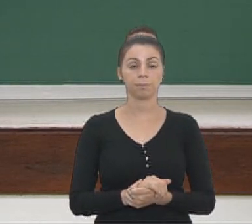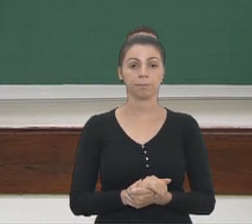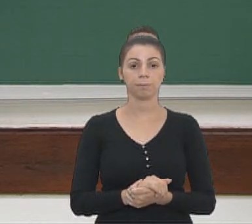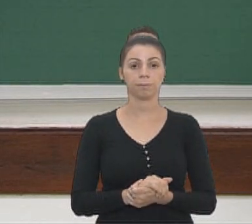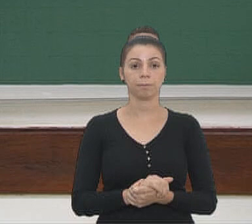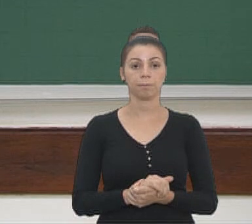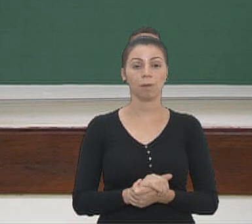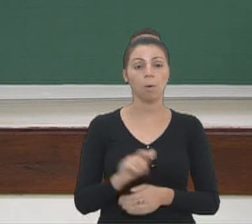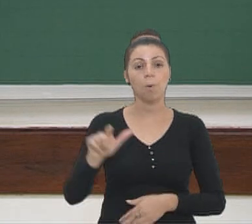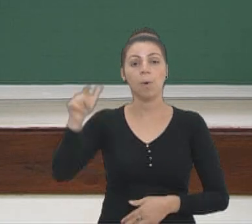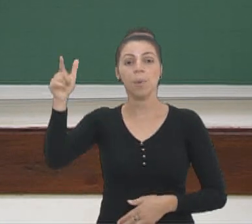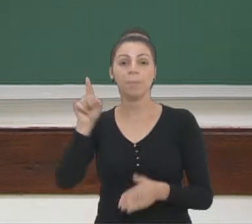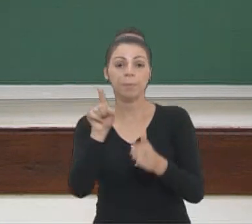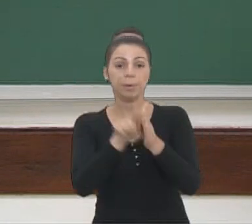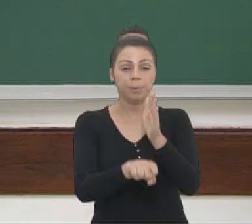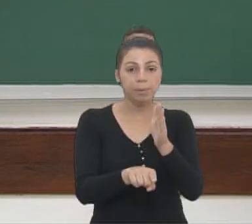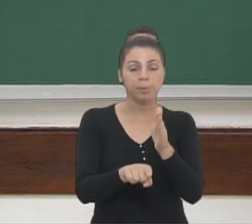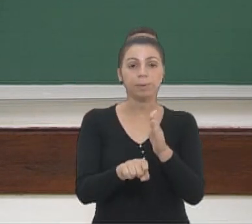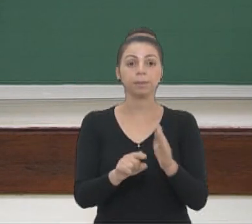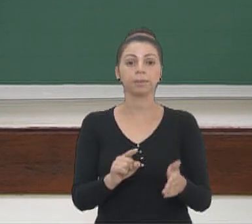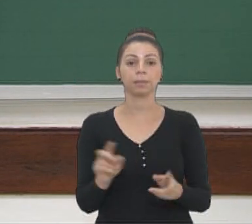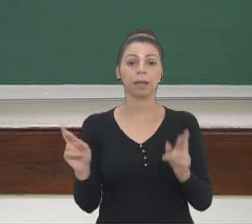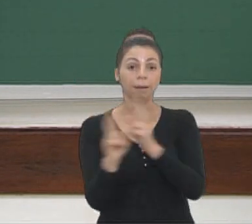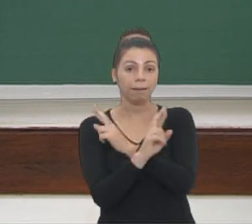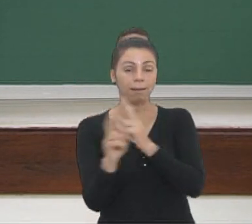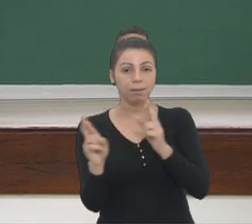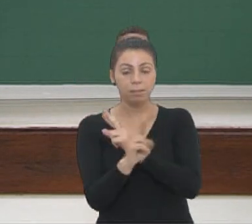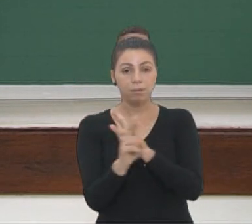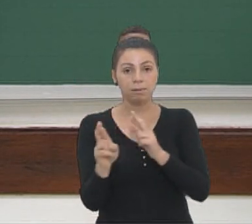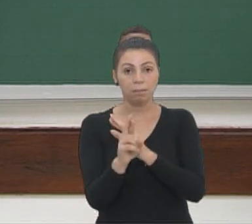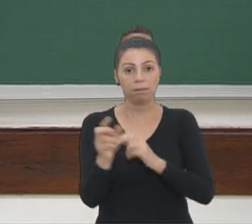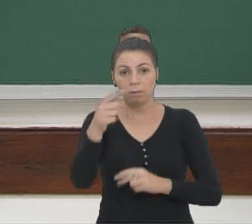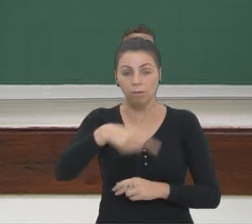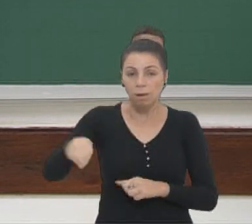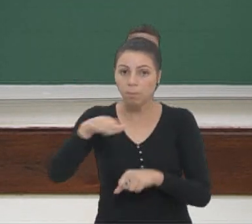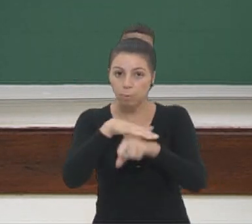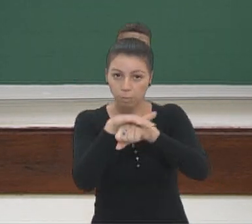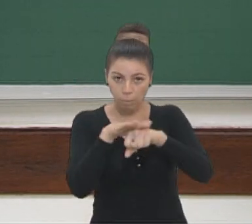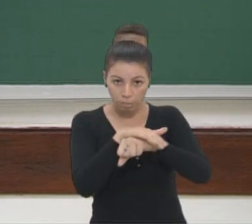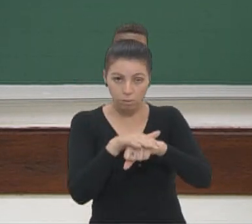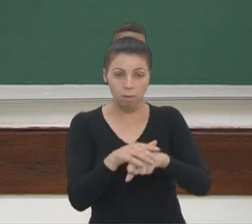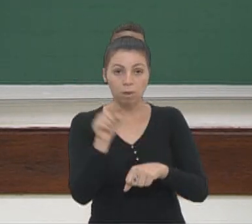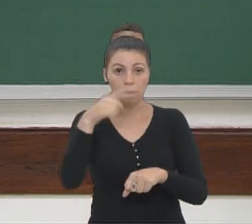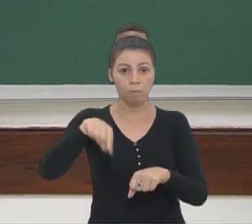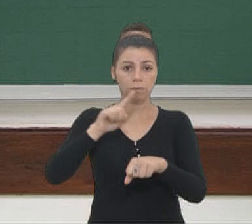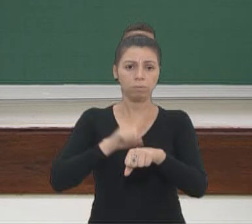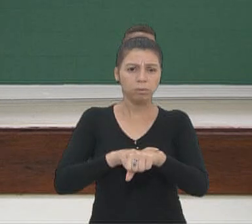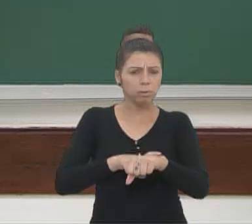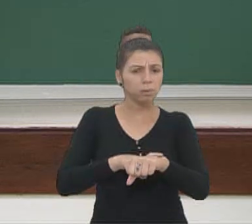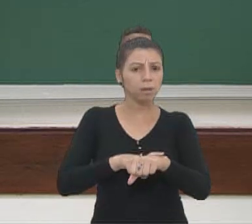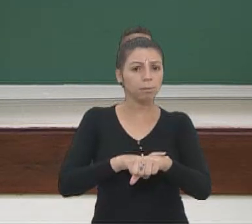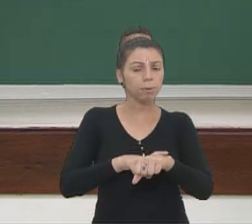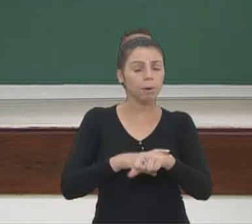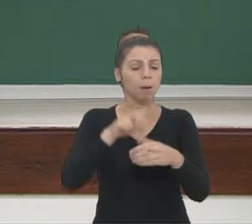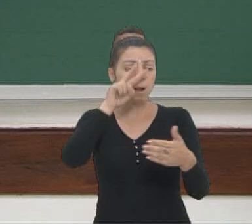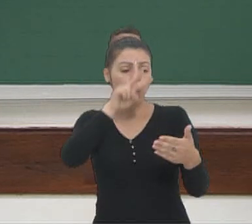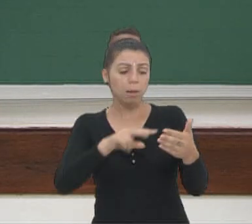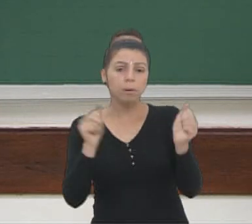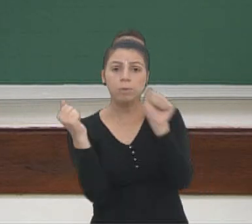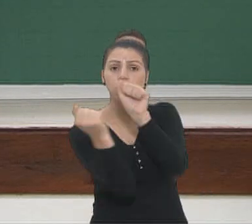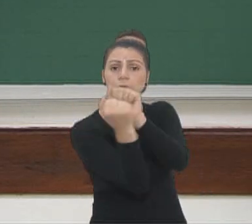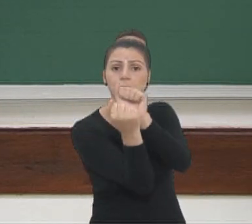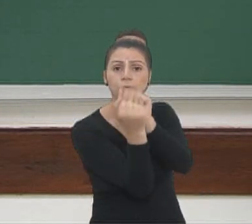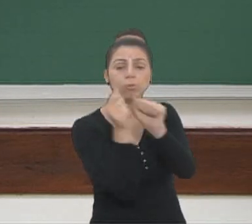para um quiz que está relacionado a isso que a gente está falando. Eu vou dar um tempo, eu vou ler com você e aí vou dar um tempo para